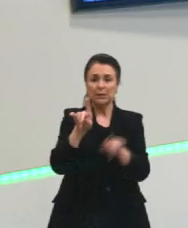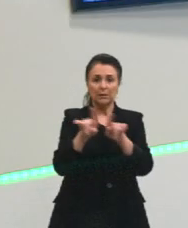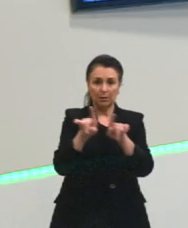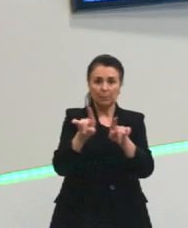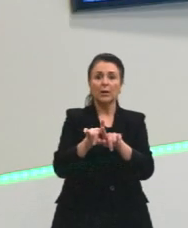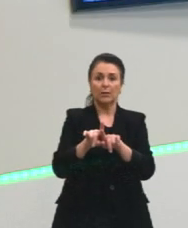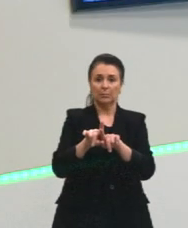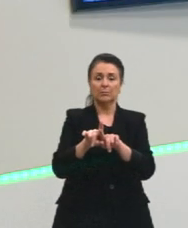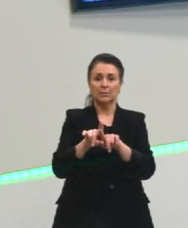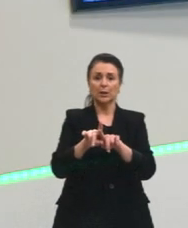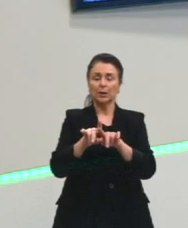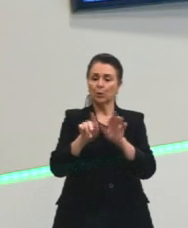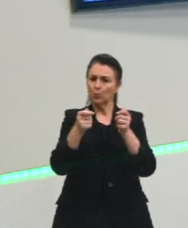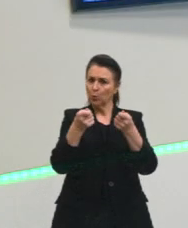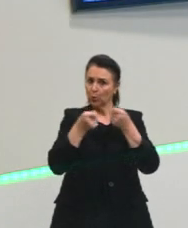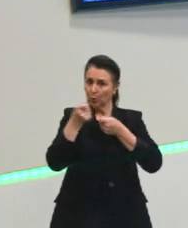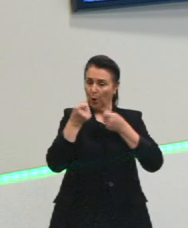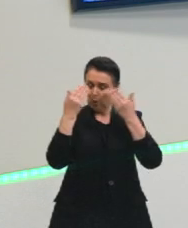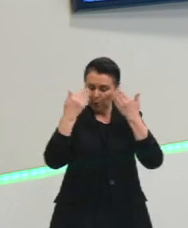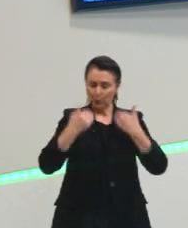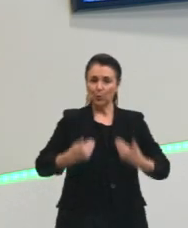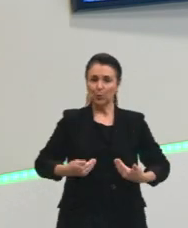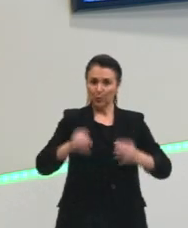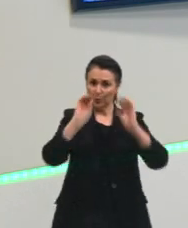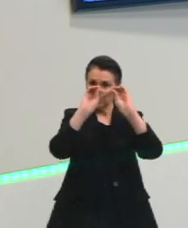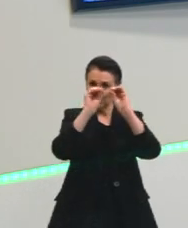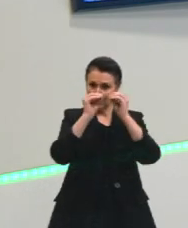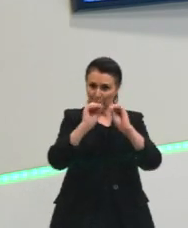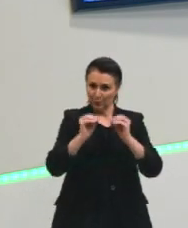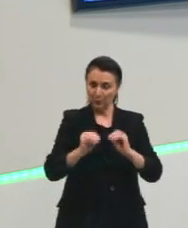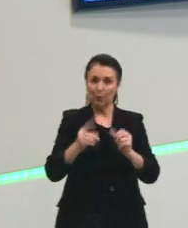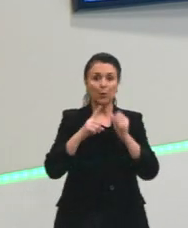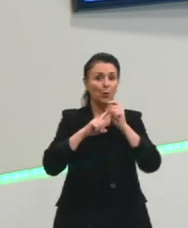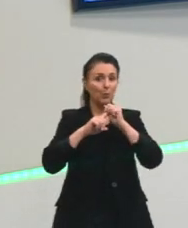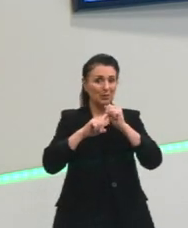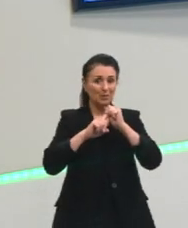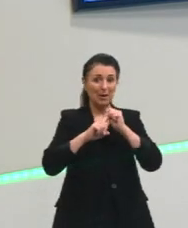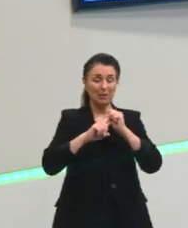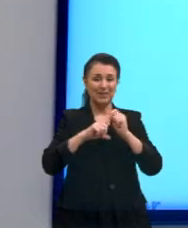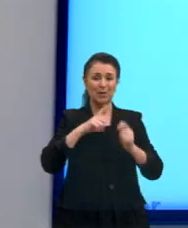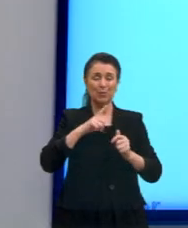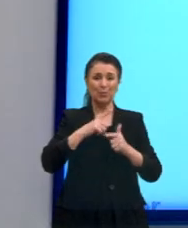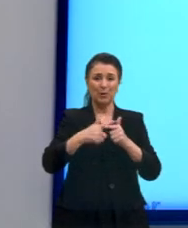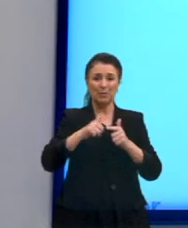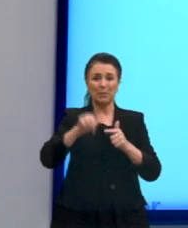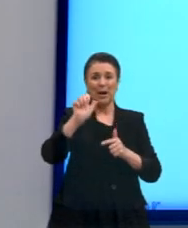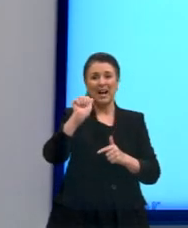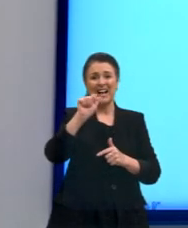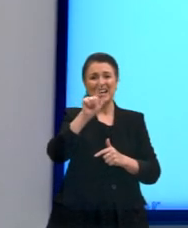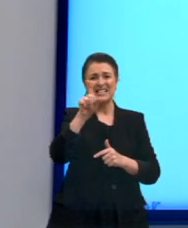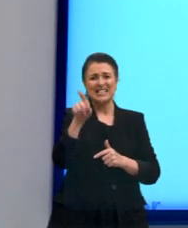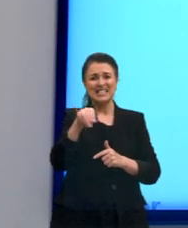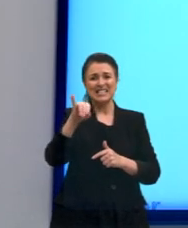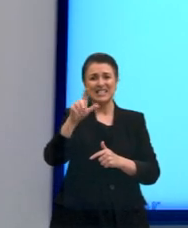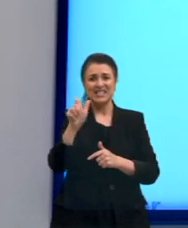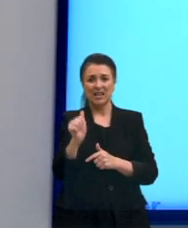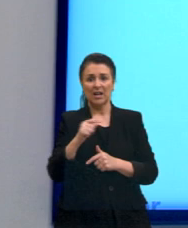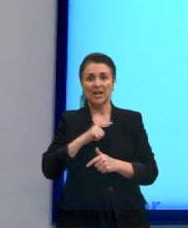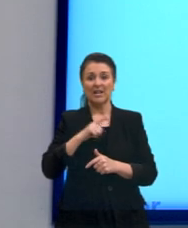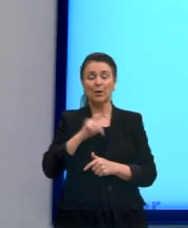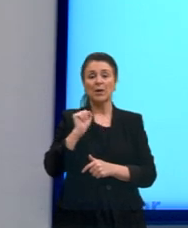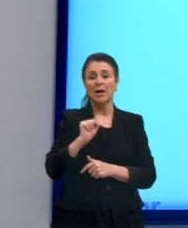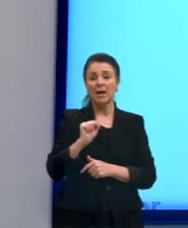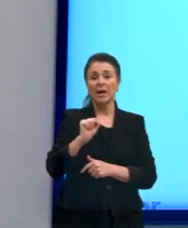excesso de arte do nosso organismo o principalmente ácido que nós pra zia é o leite de magnésio que é o Hidróxido de